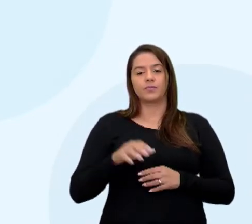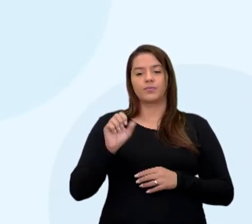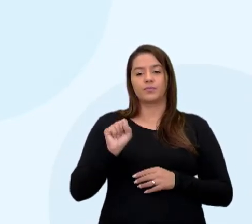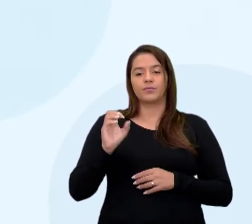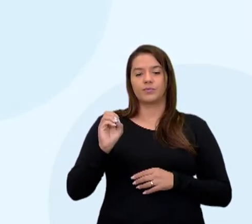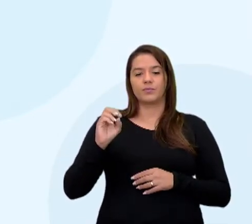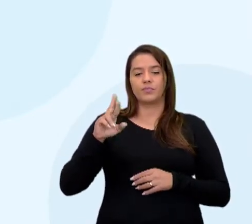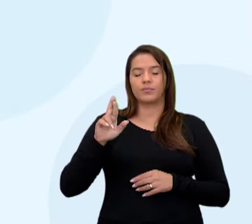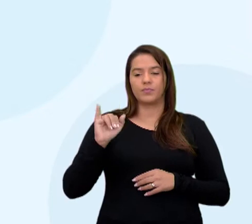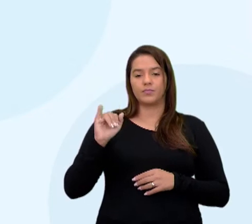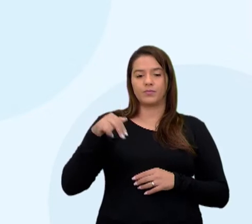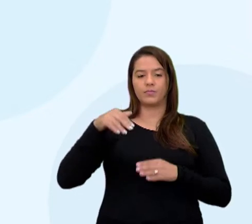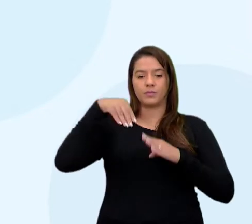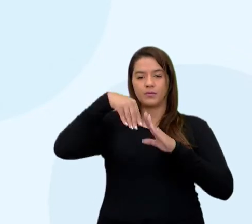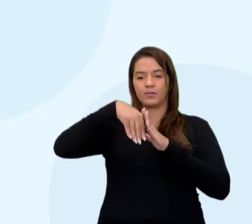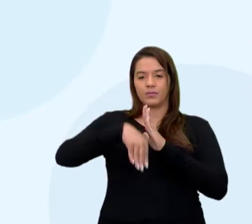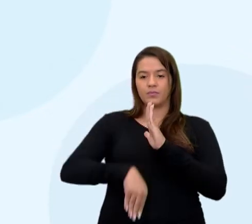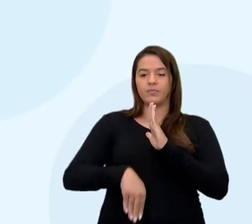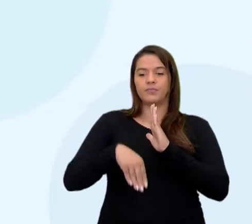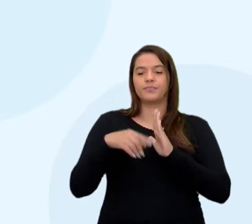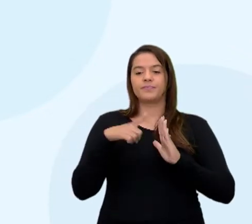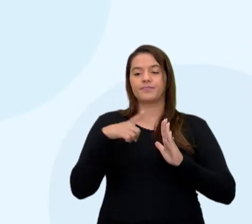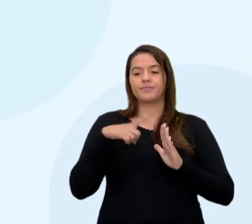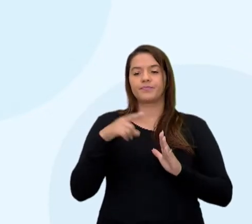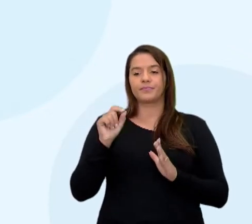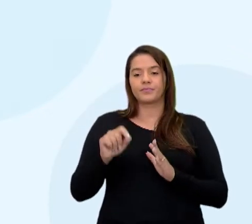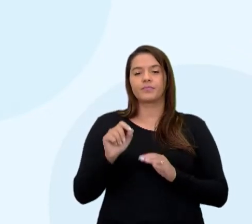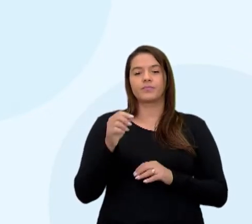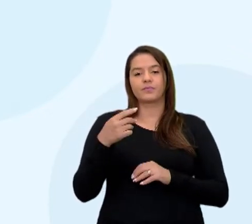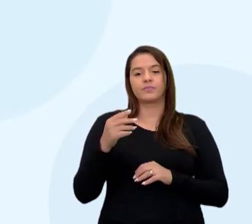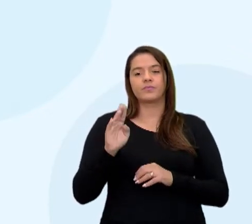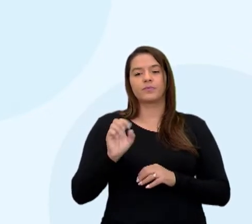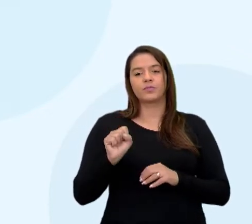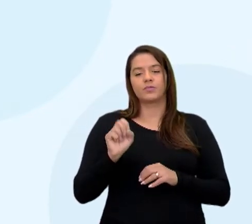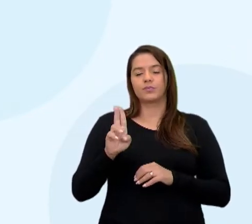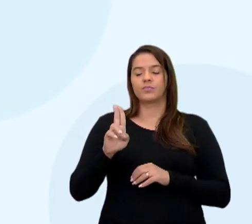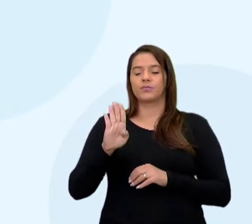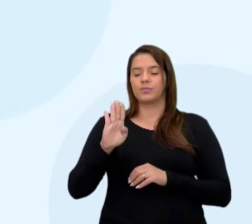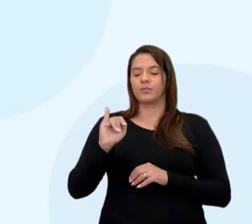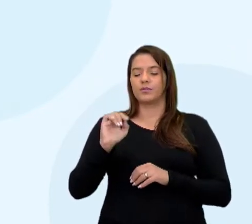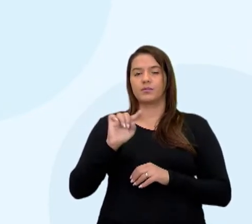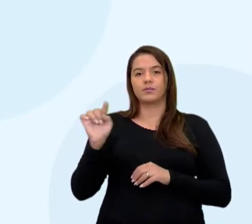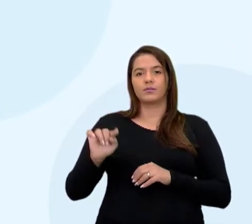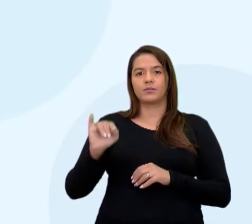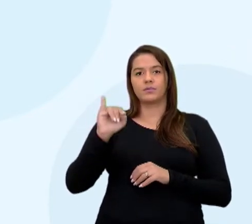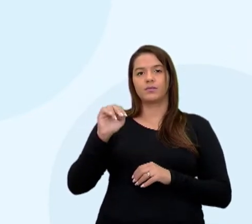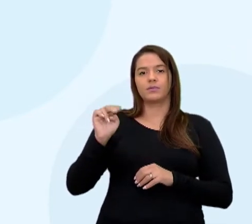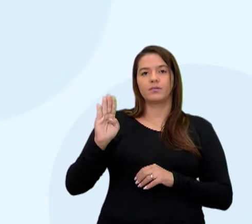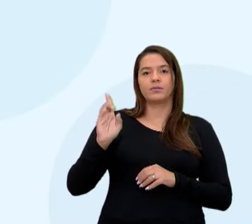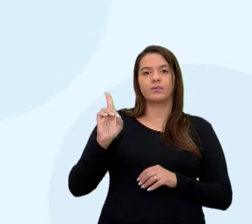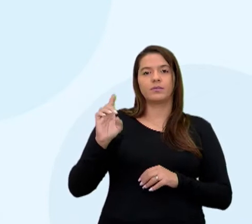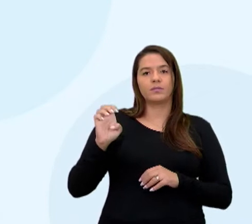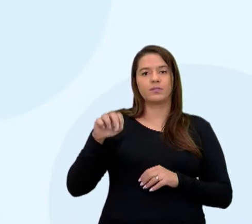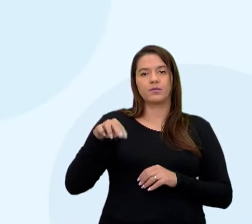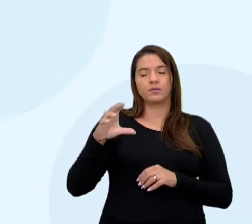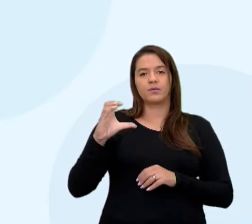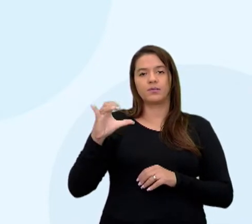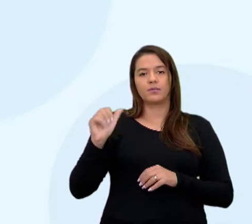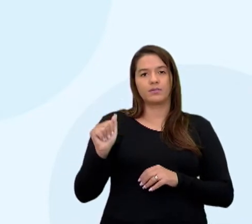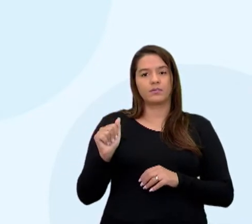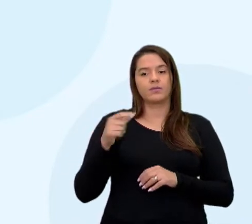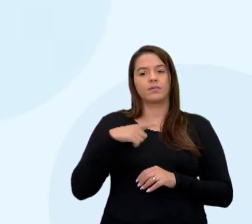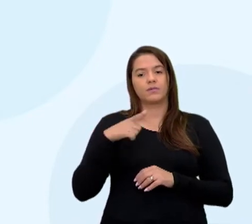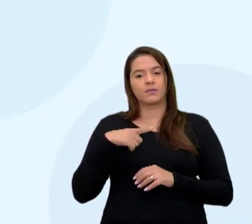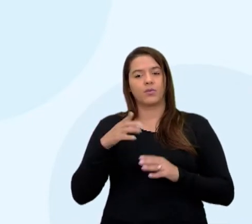soerguimento, né? E para baixo é chamado aí de subsidência, tá? Então o soerguimento é a elevação de altitude sem